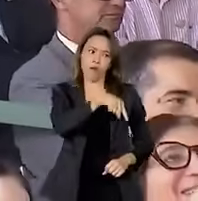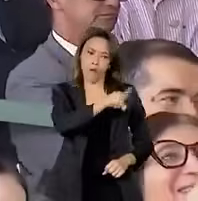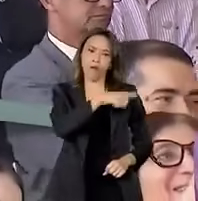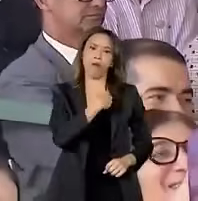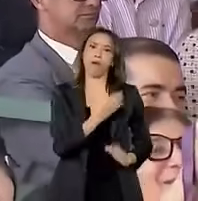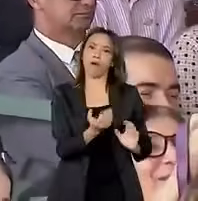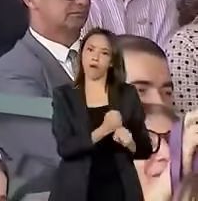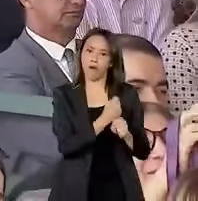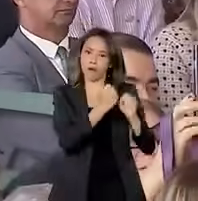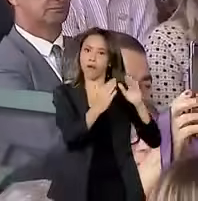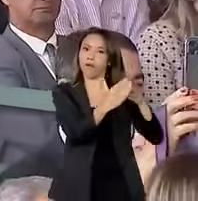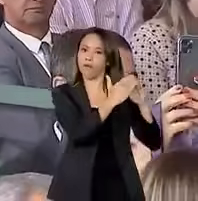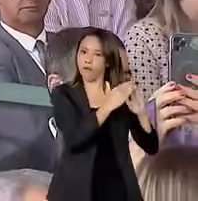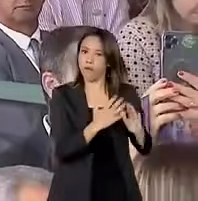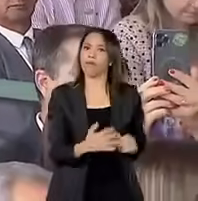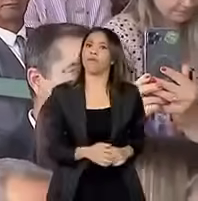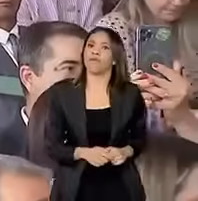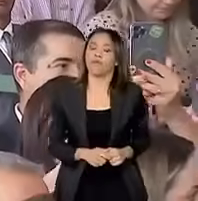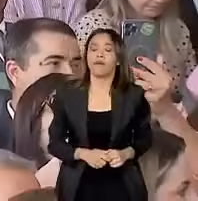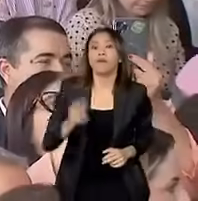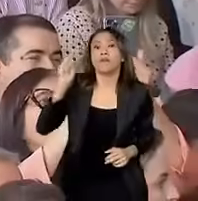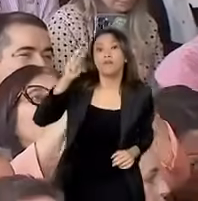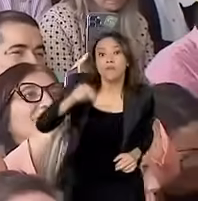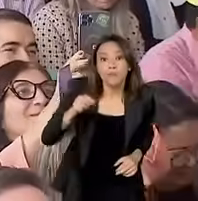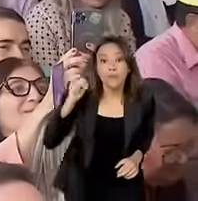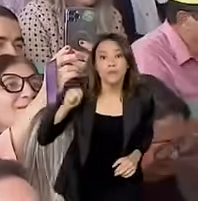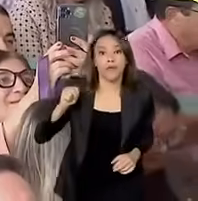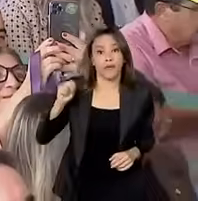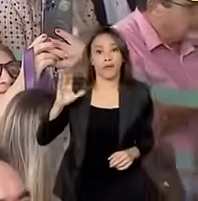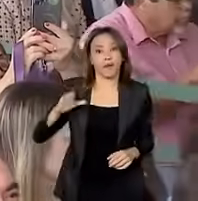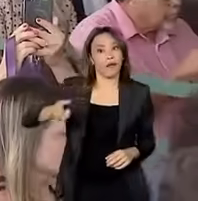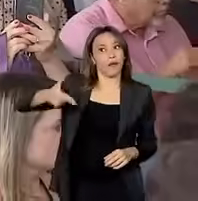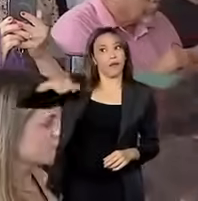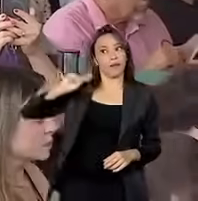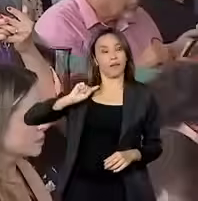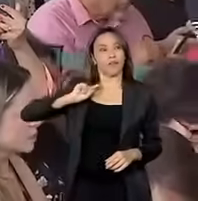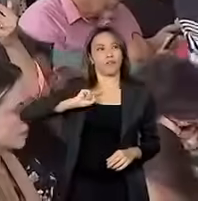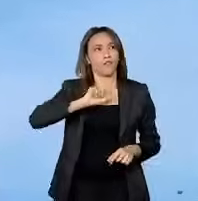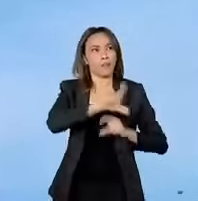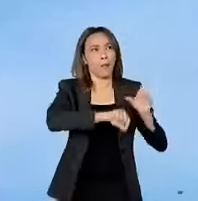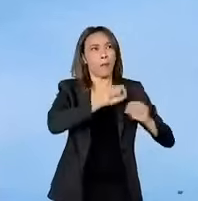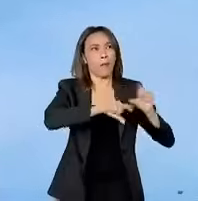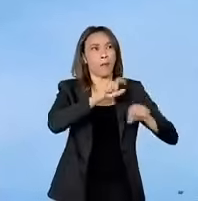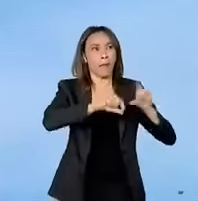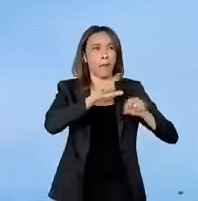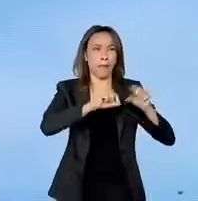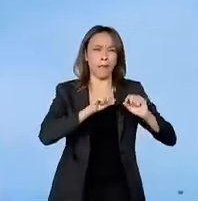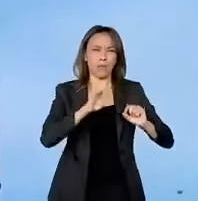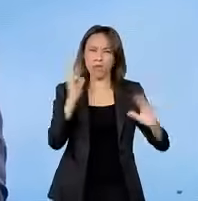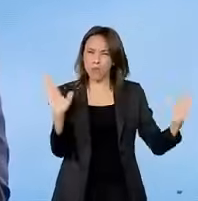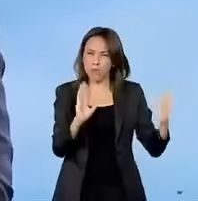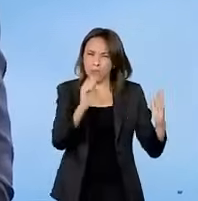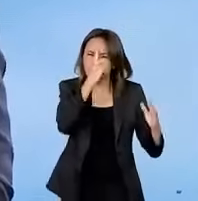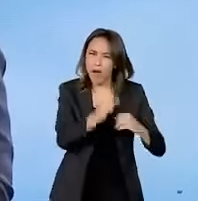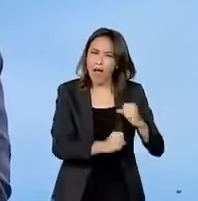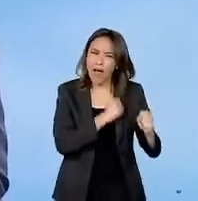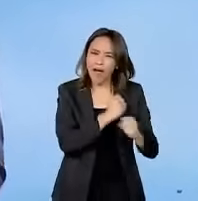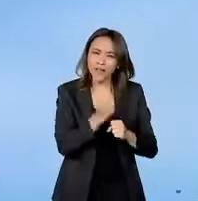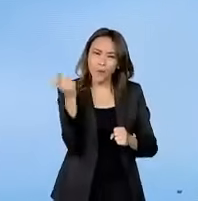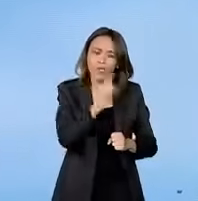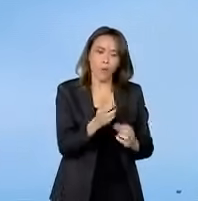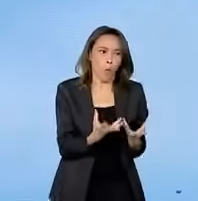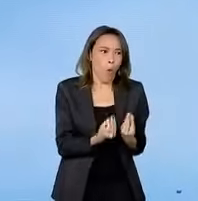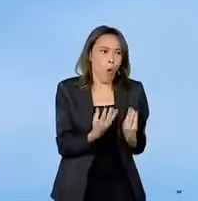Presidente, nunca o programa selecionou tantas unidades rurais e entidades em um período de um ano como estamos fazendo